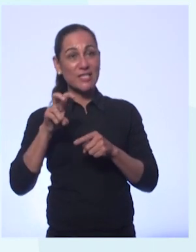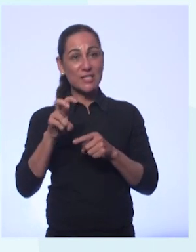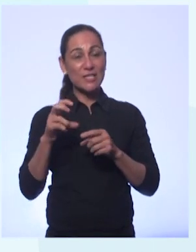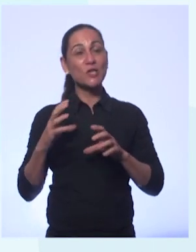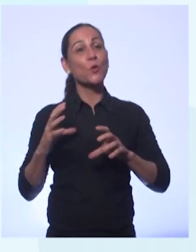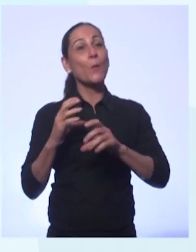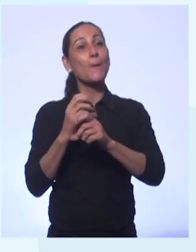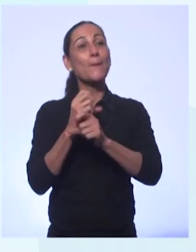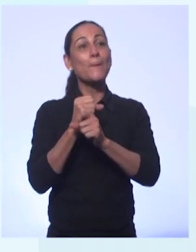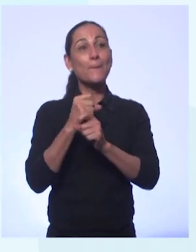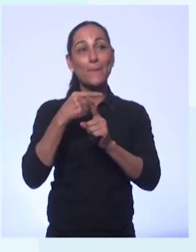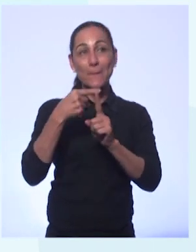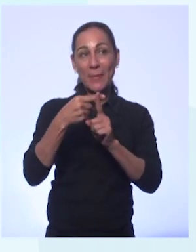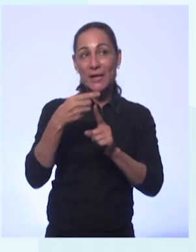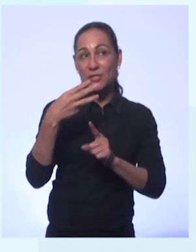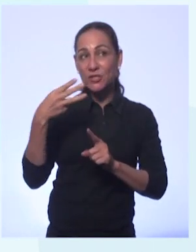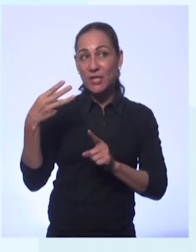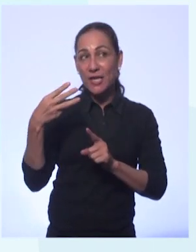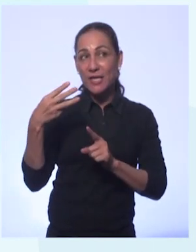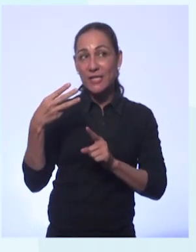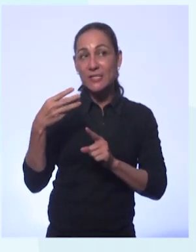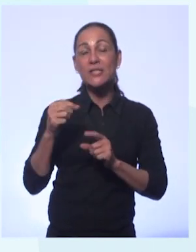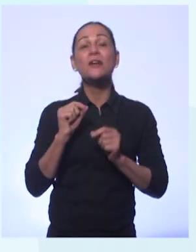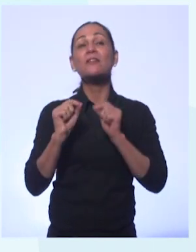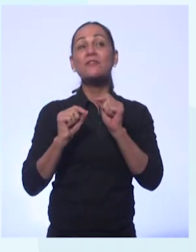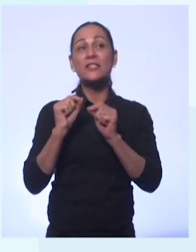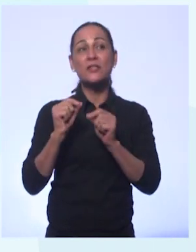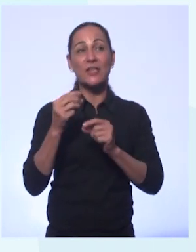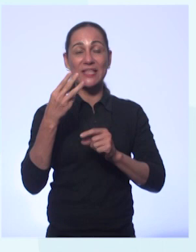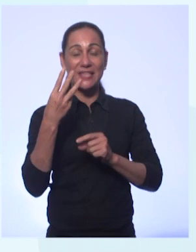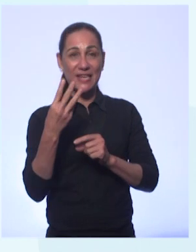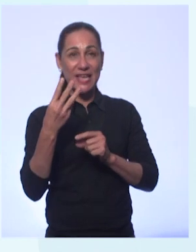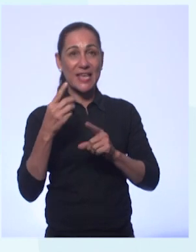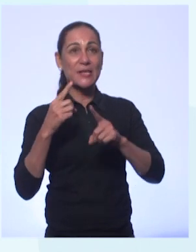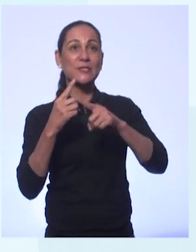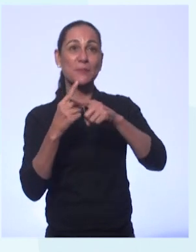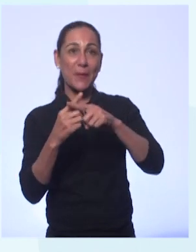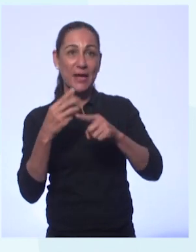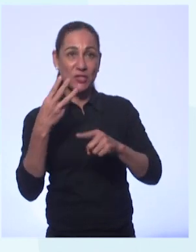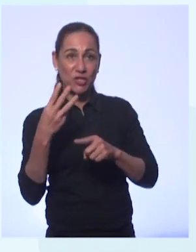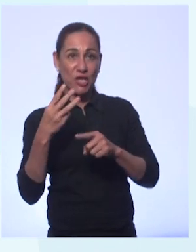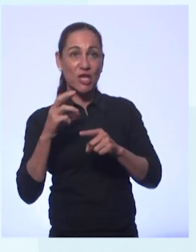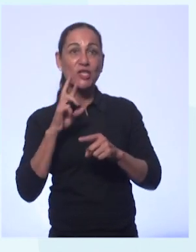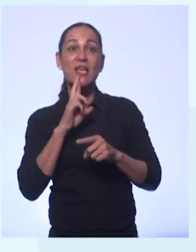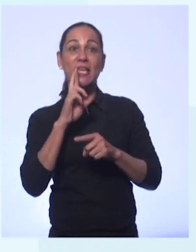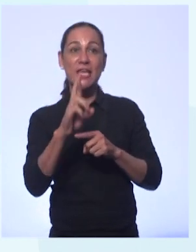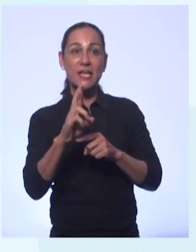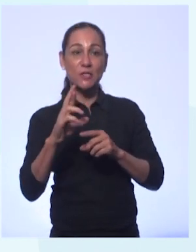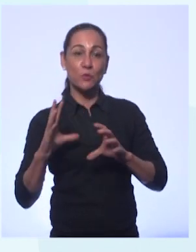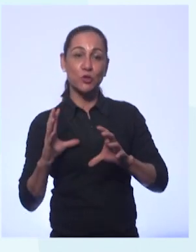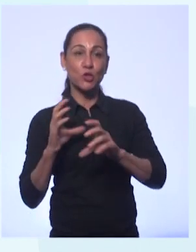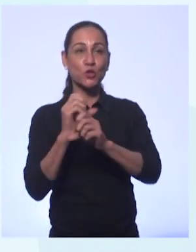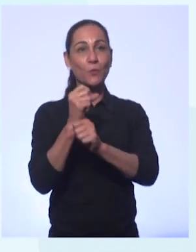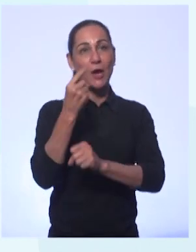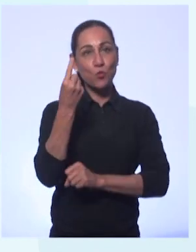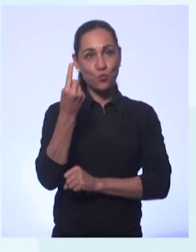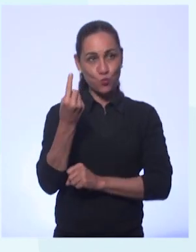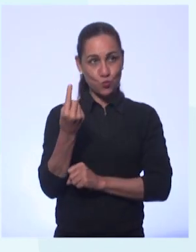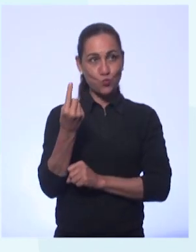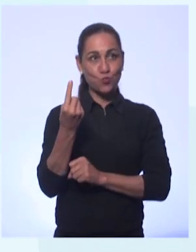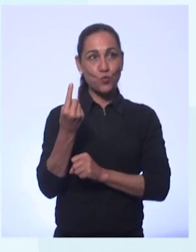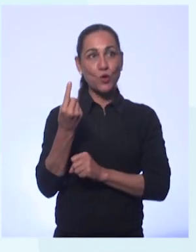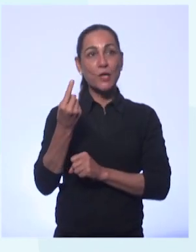Então, o que a gente vai fazer? A gente vai fazer 3 vezes 3 e o resultado somar com 1. Então, vamos de novo. Ó. Eu repito o